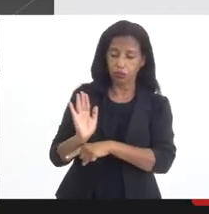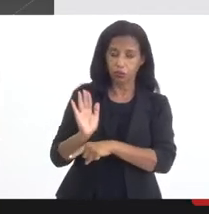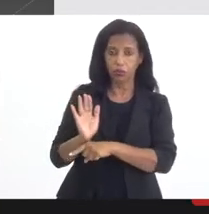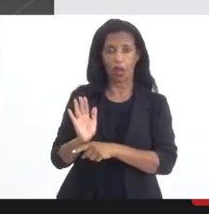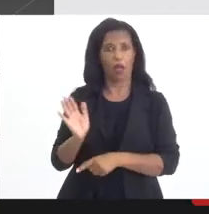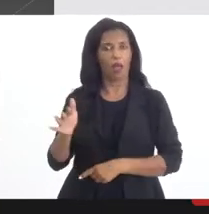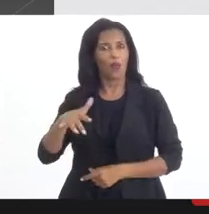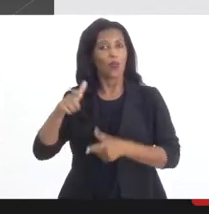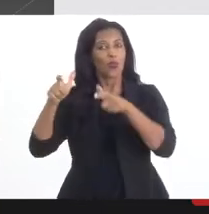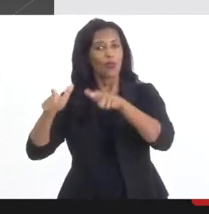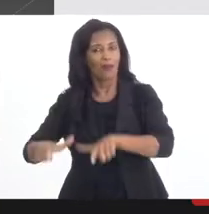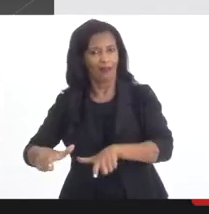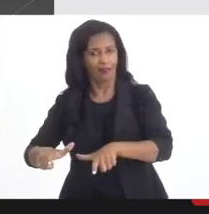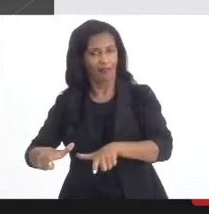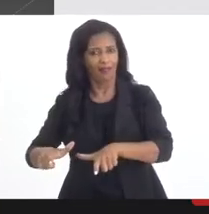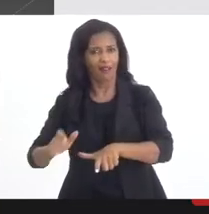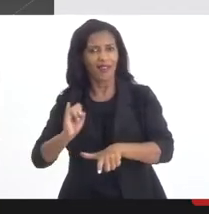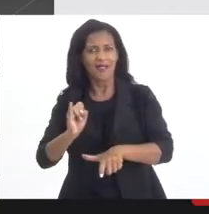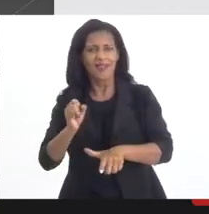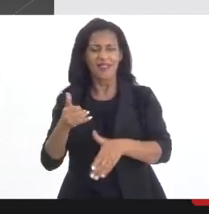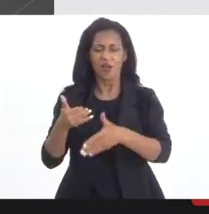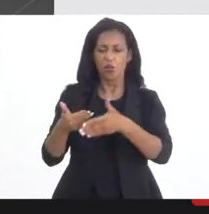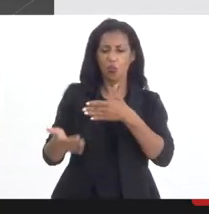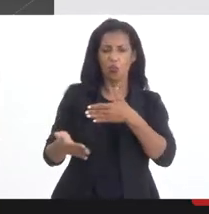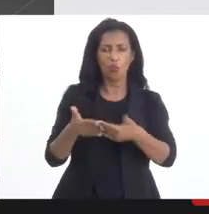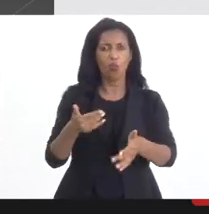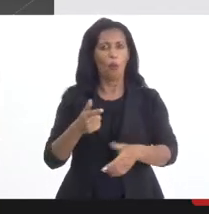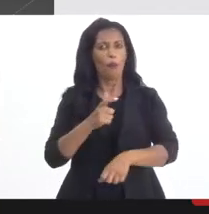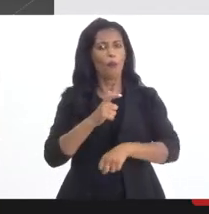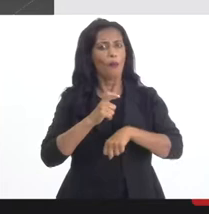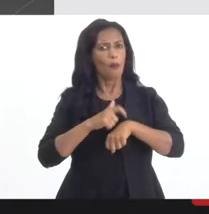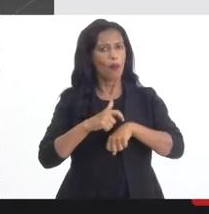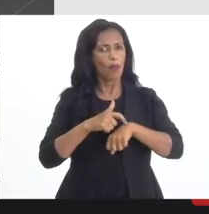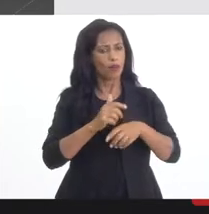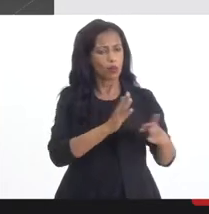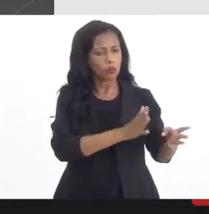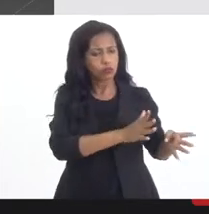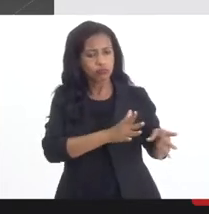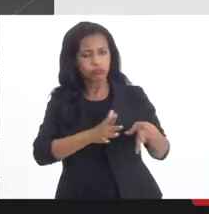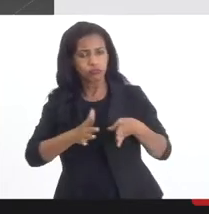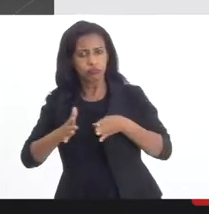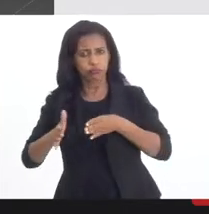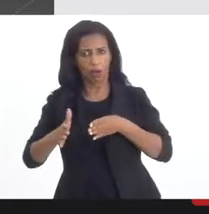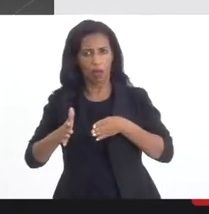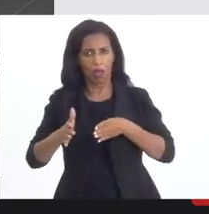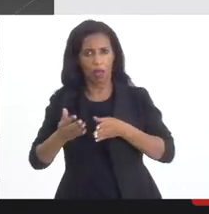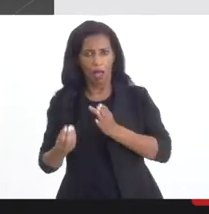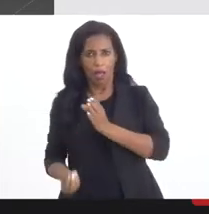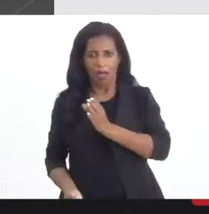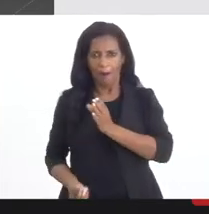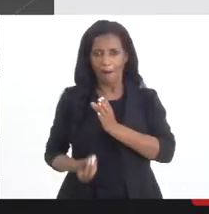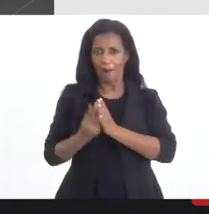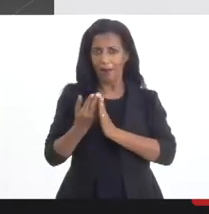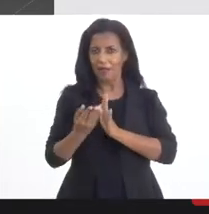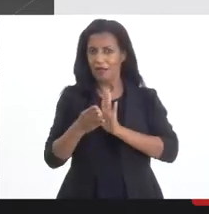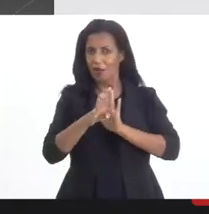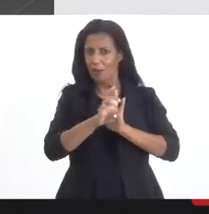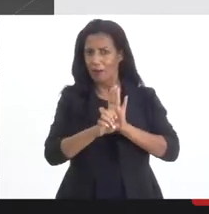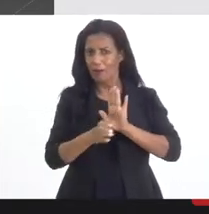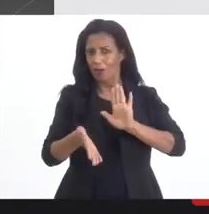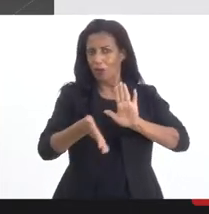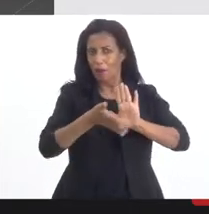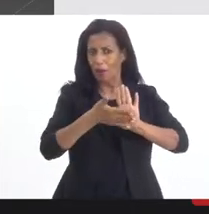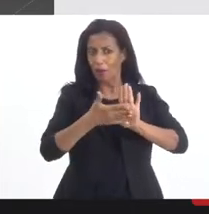Zona Oeste. Se em qualquer momento, ao longo desse processo, aparecer uma emenda, qualquer proposta